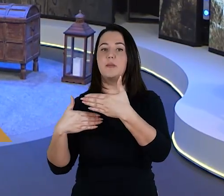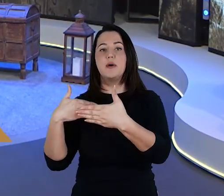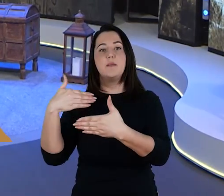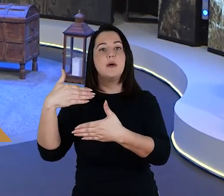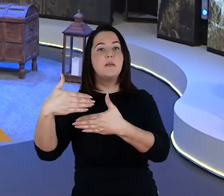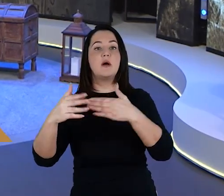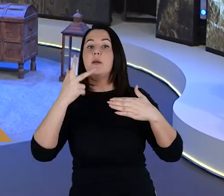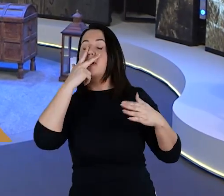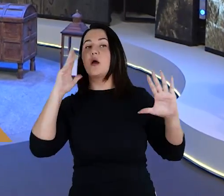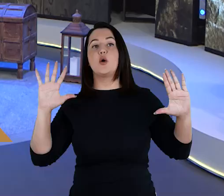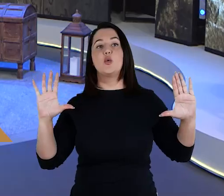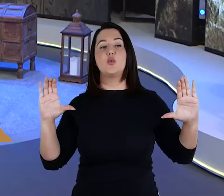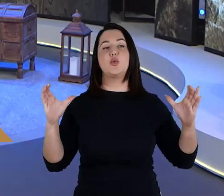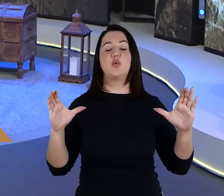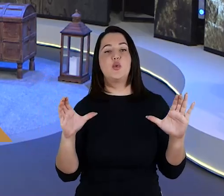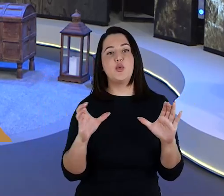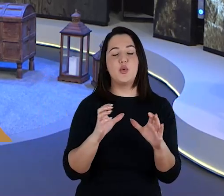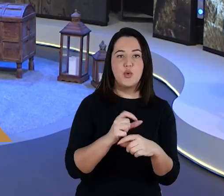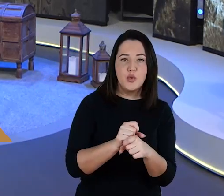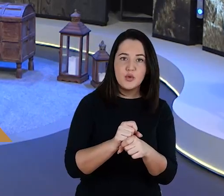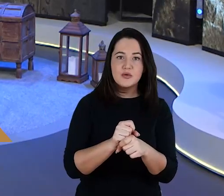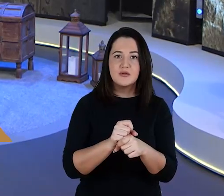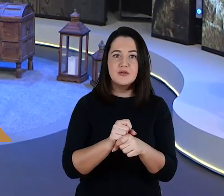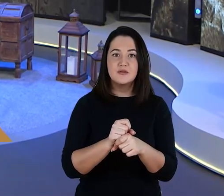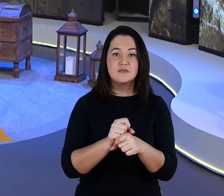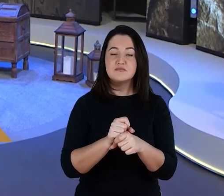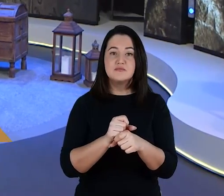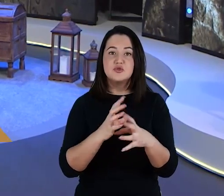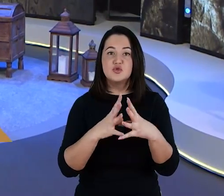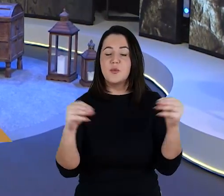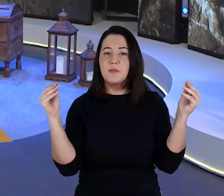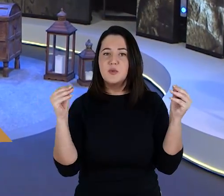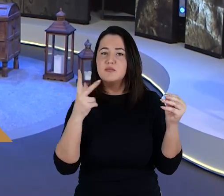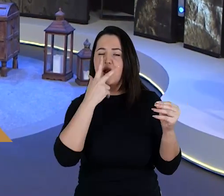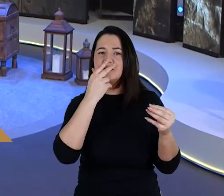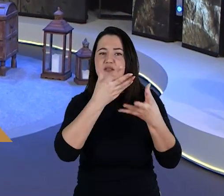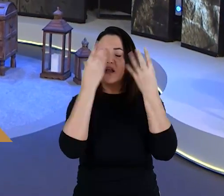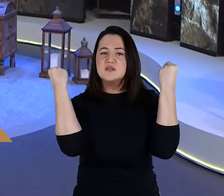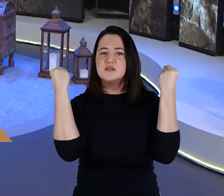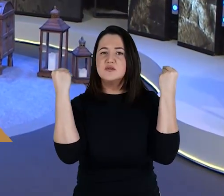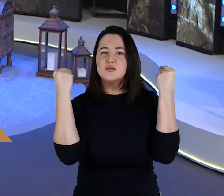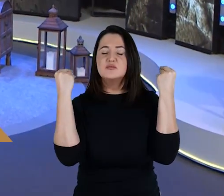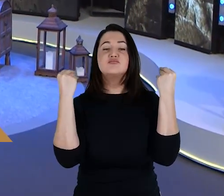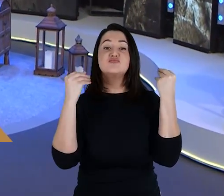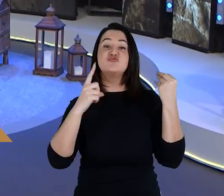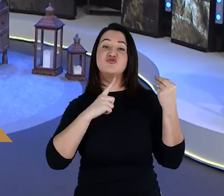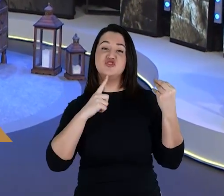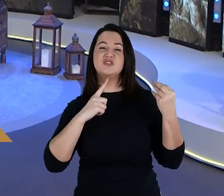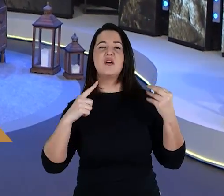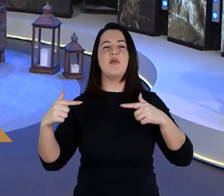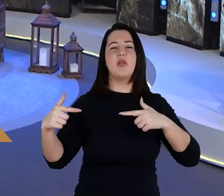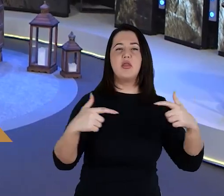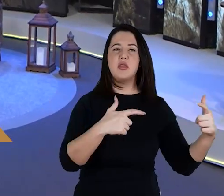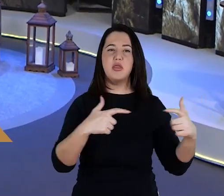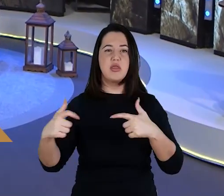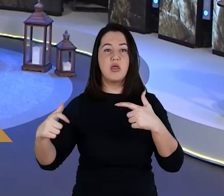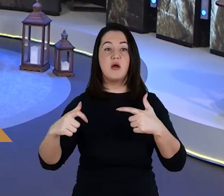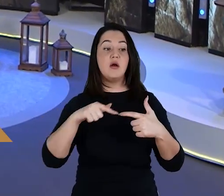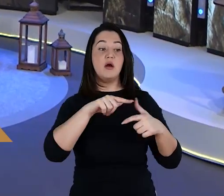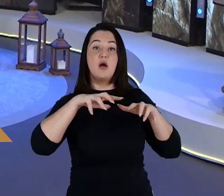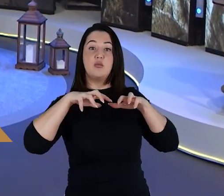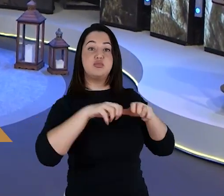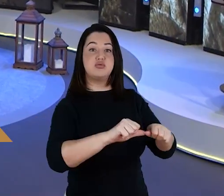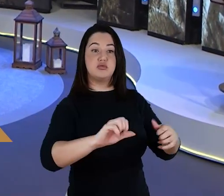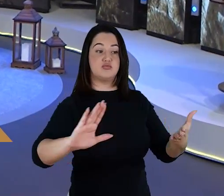no esquecimento. E a parte do seu povo, que não foi eliminada, acabou se misturando com outros conquistadores ou uniu-se